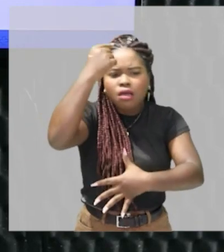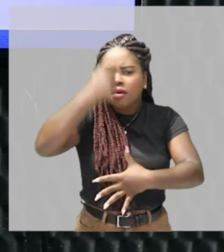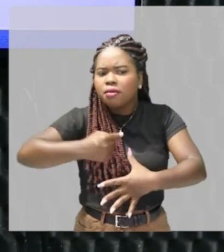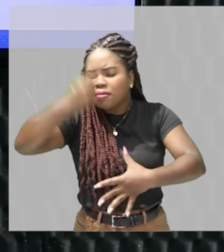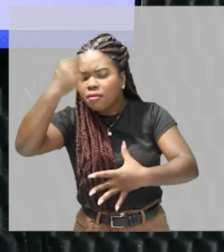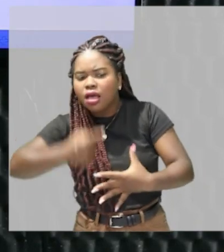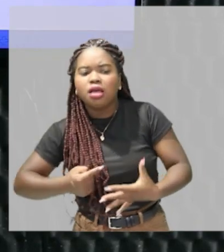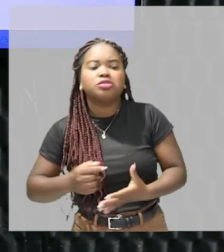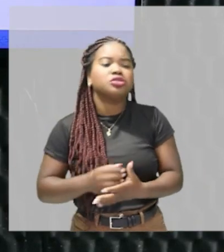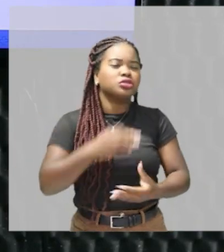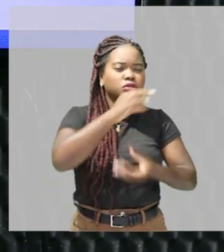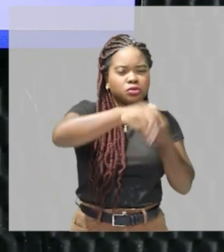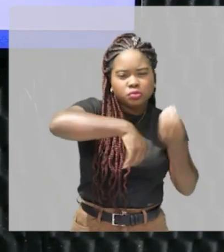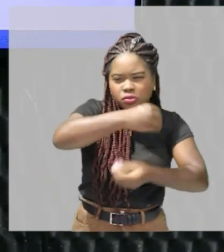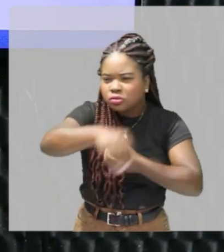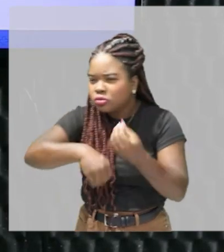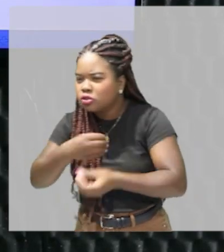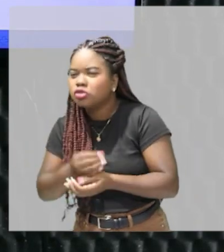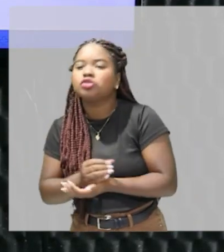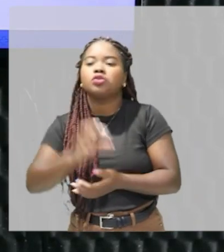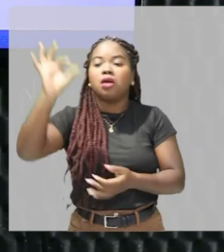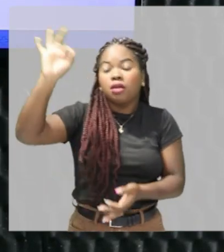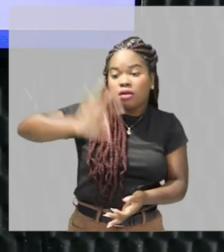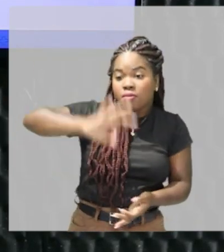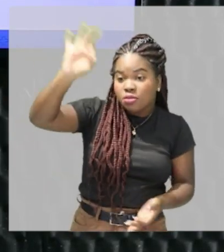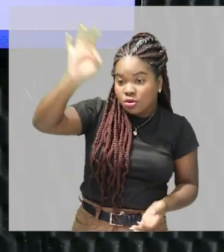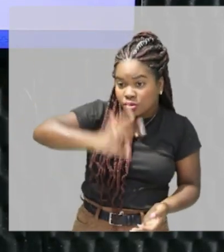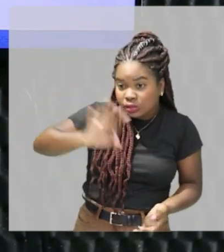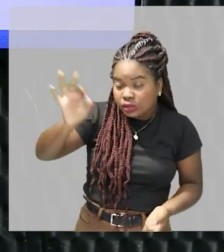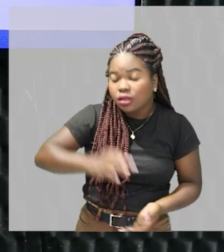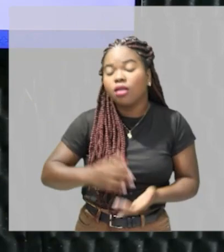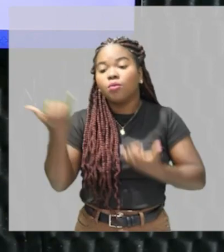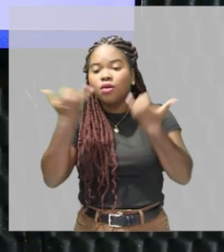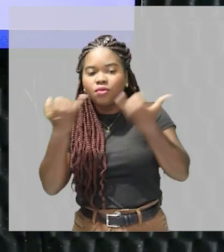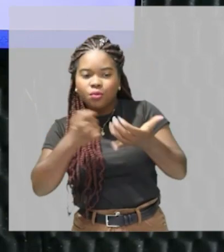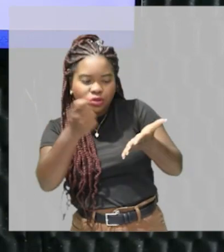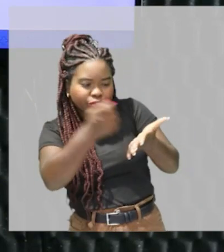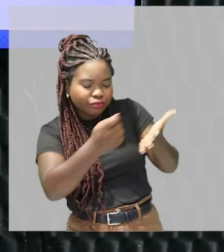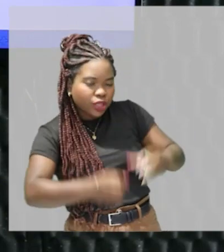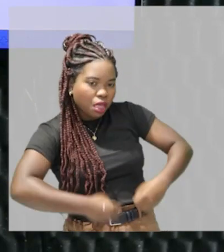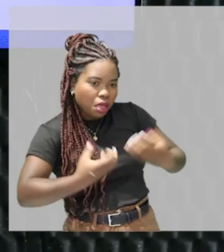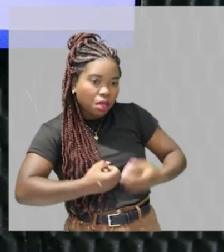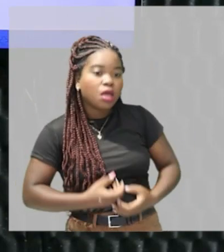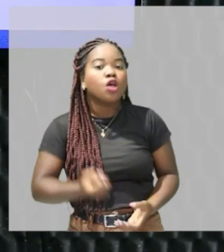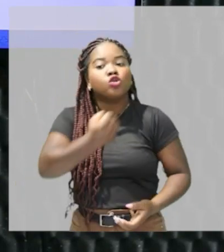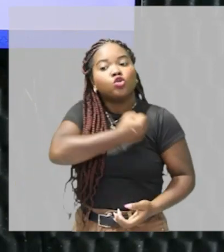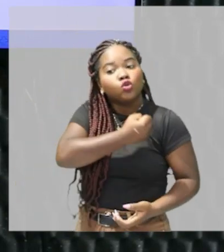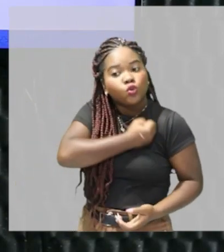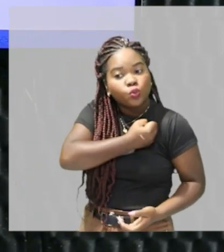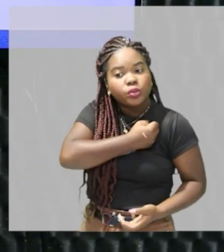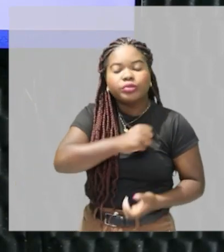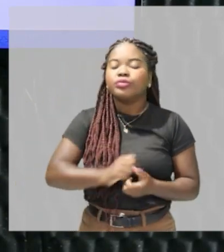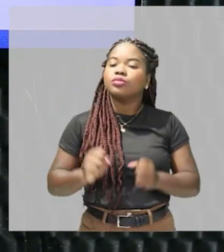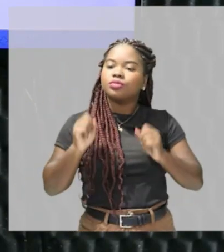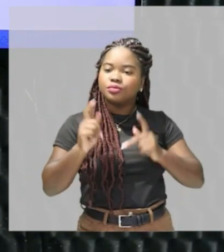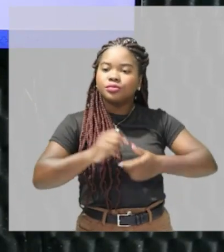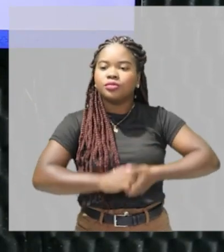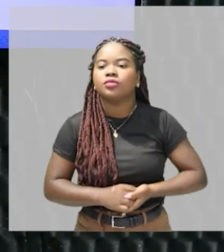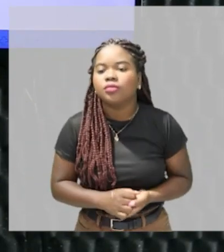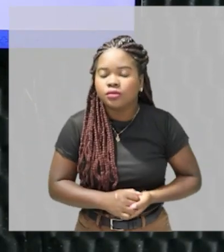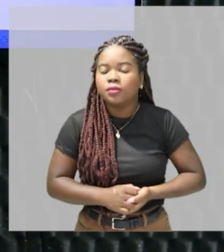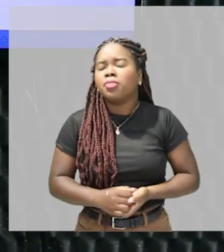que misturam aquela ideia da percentagem com uma informação escrita, números e as fontes. Então,